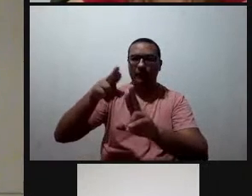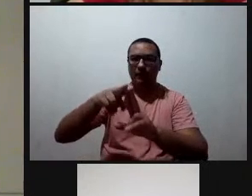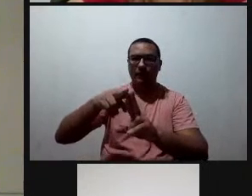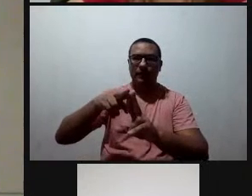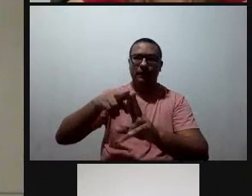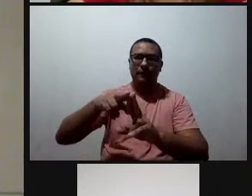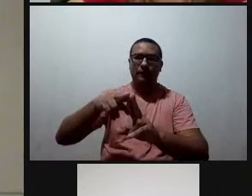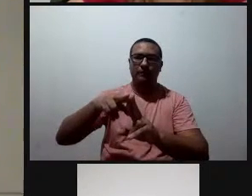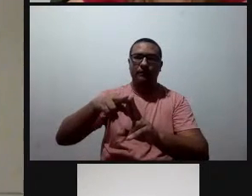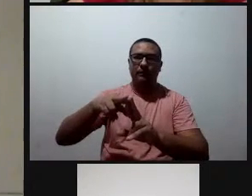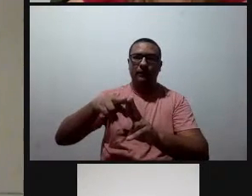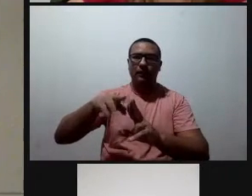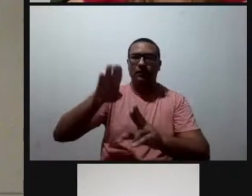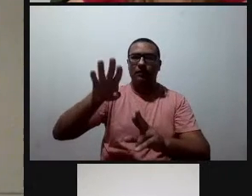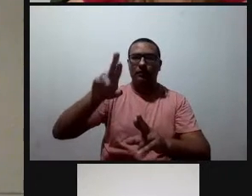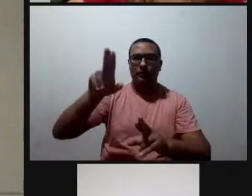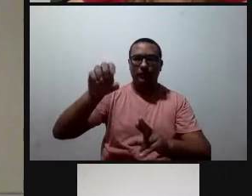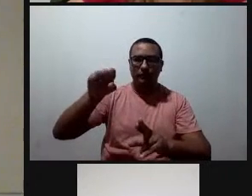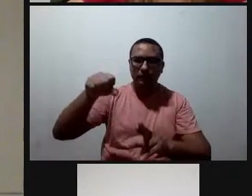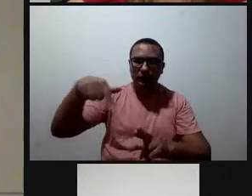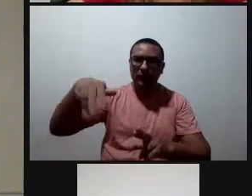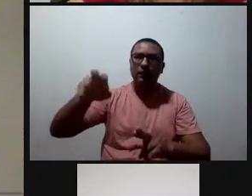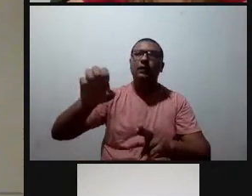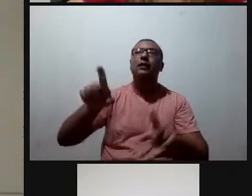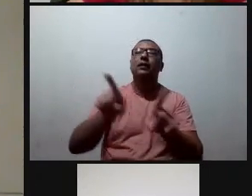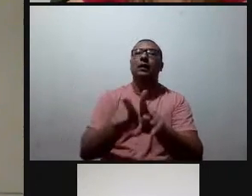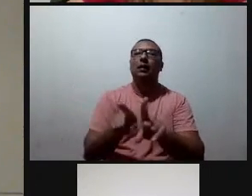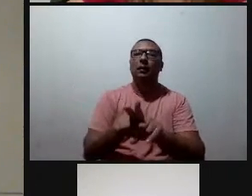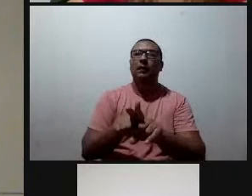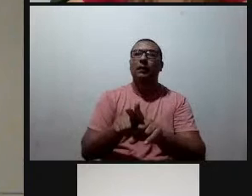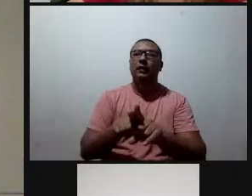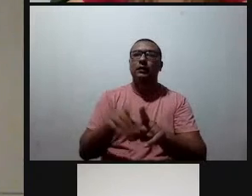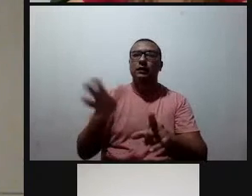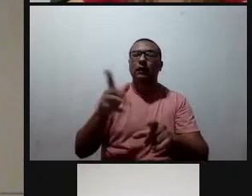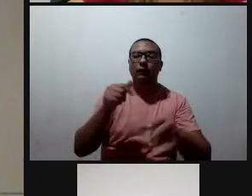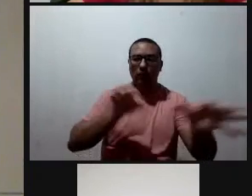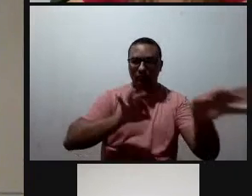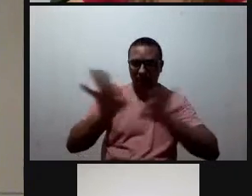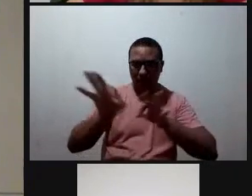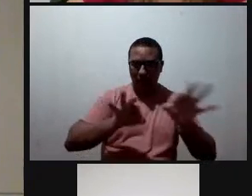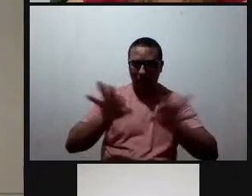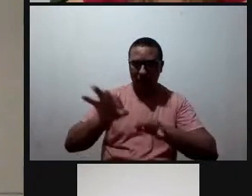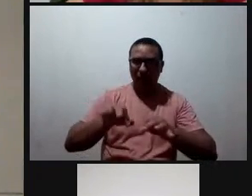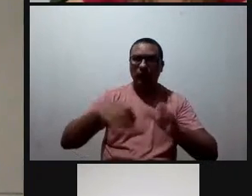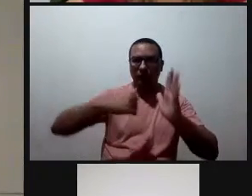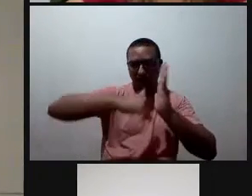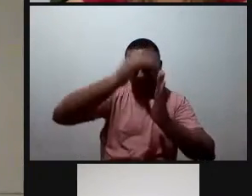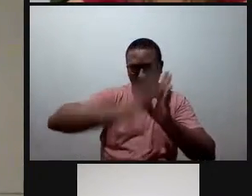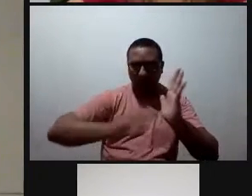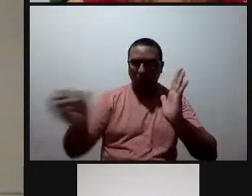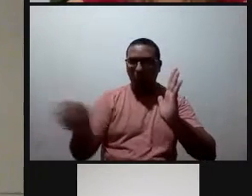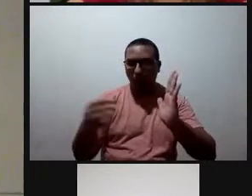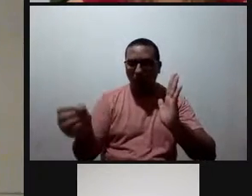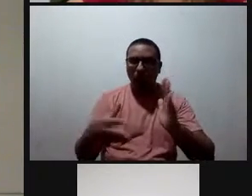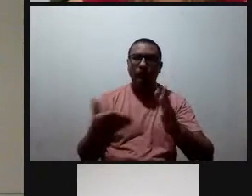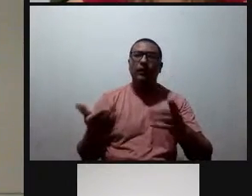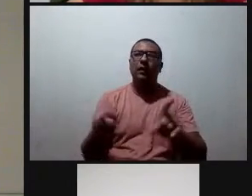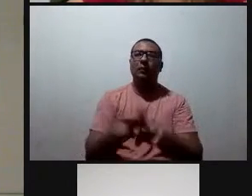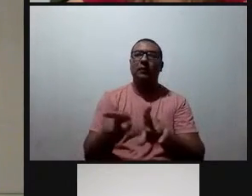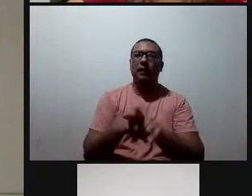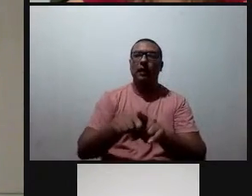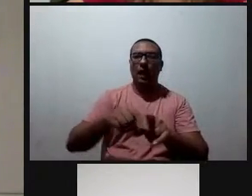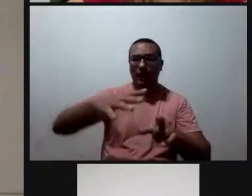que relativamente recente foi revitalizada, só para salientar que todo o entorno